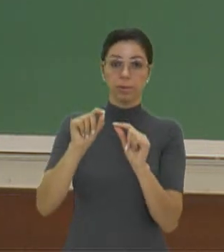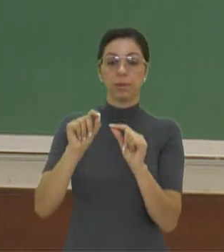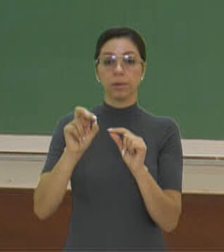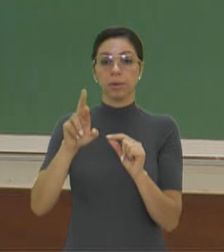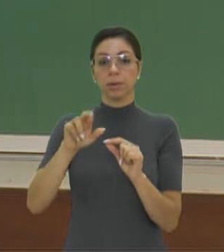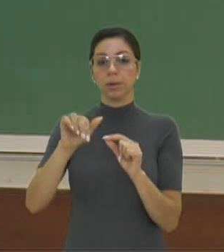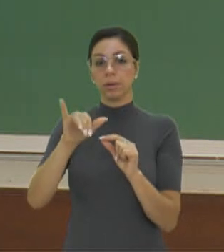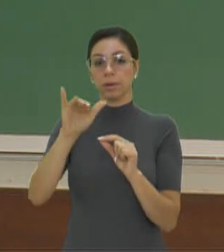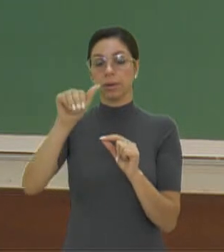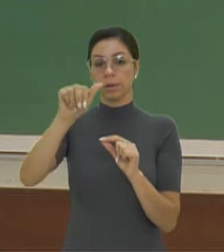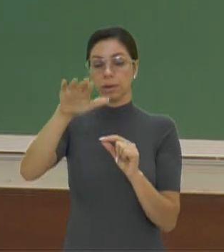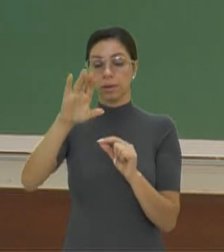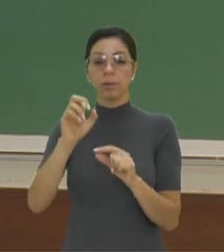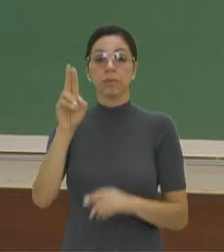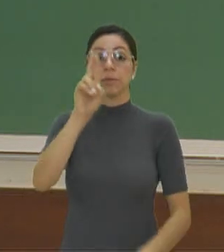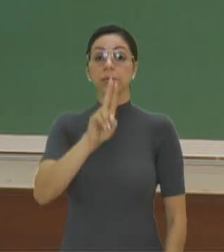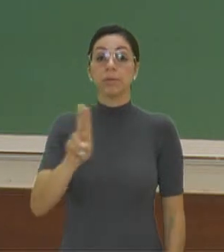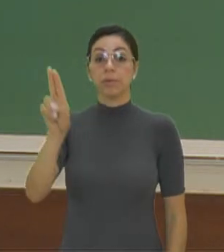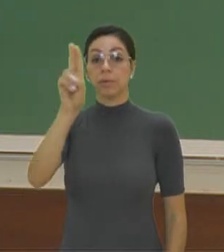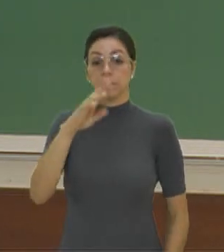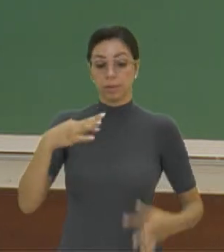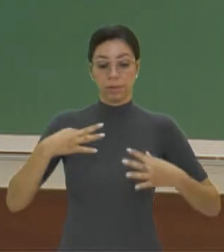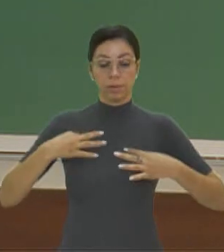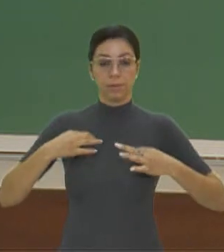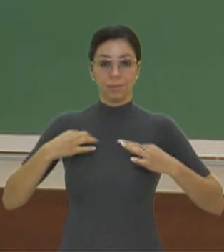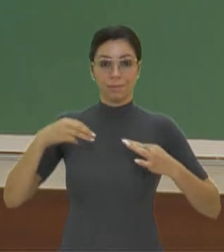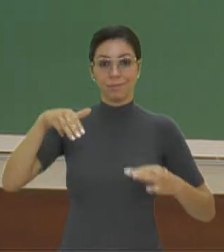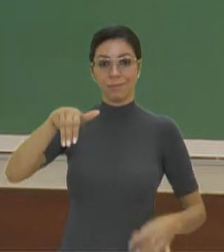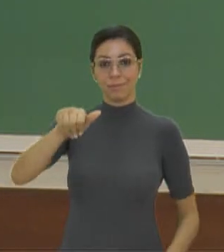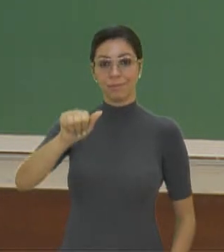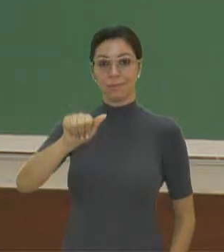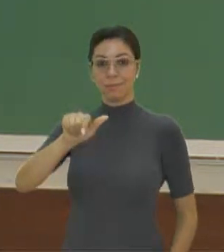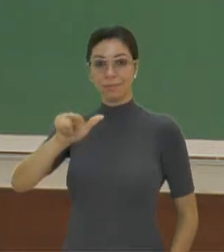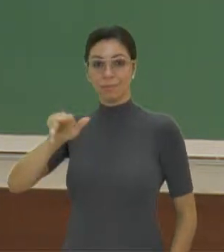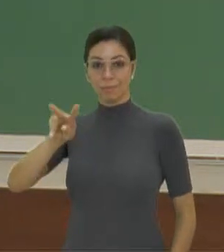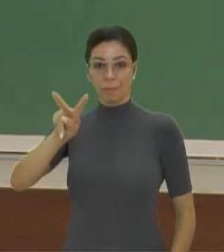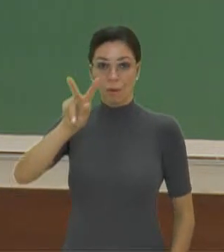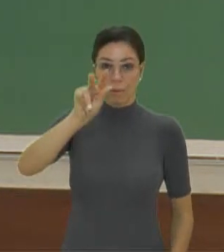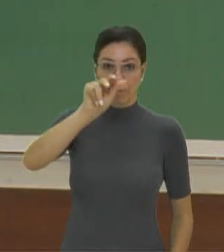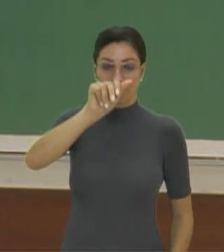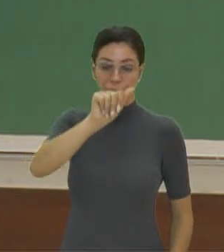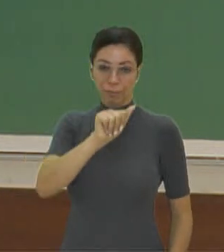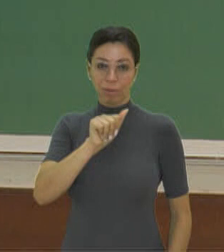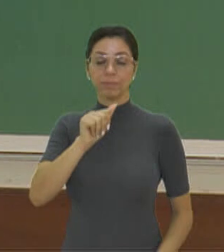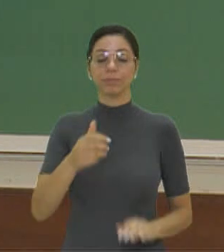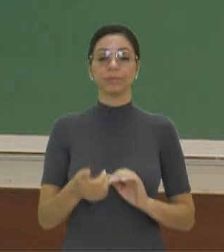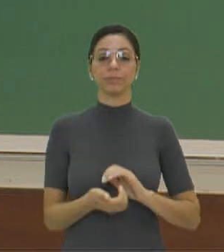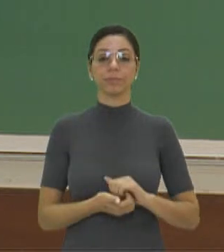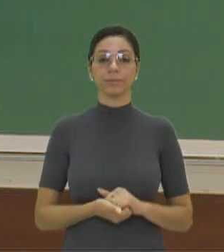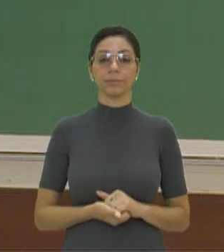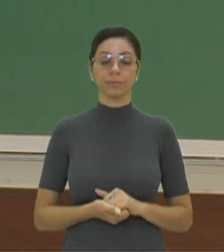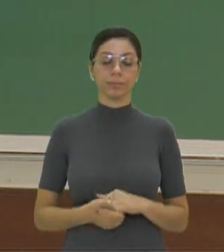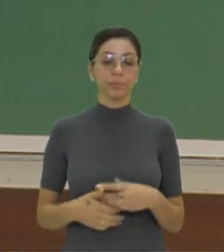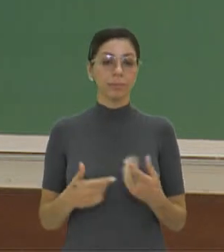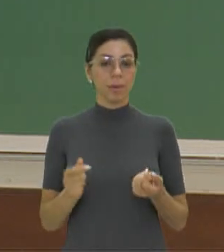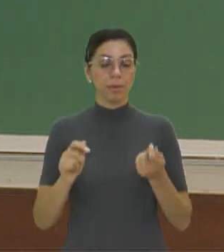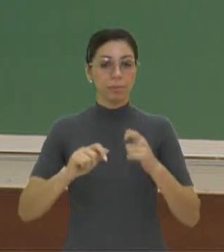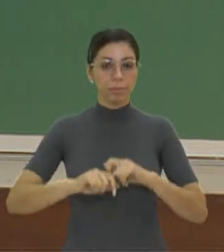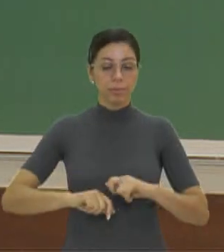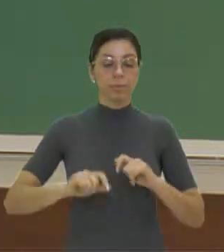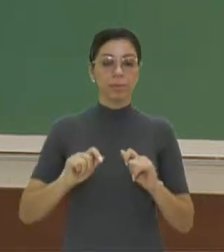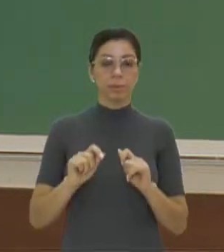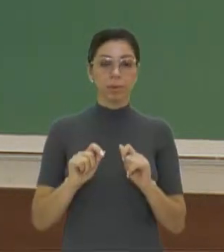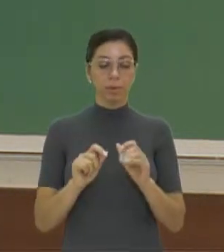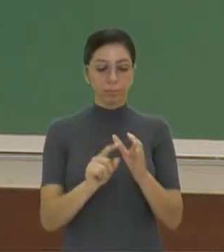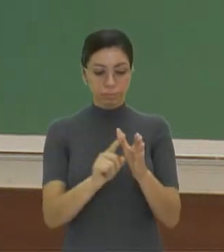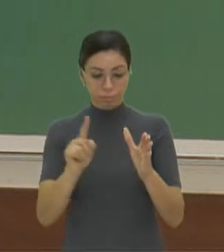da época, usava os tons de malva nas suas roupas, né? Ele foi capaz de isolar o composto